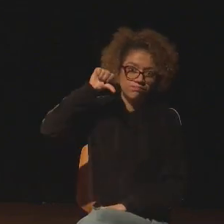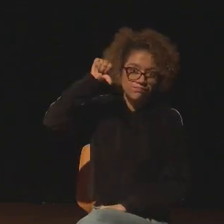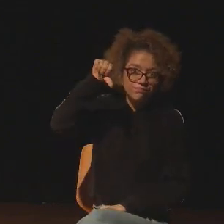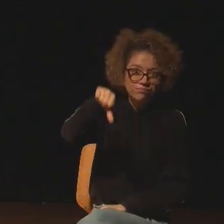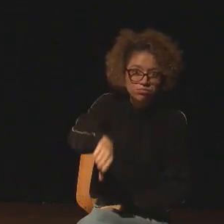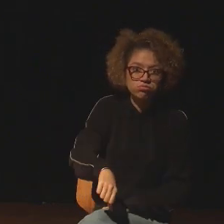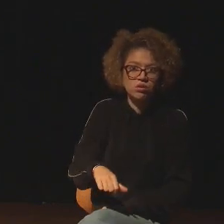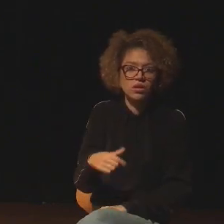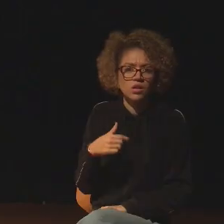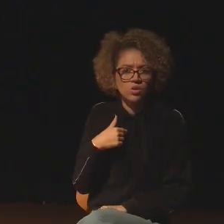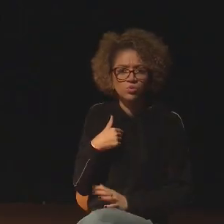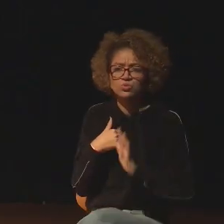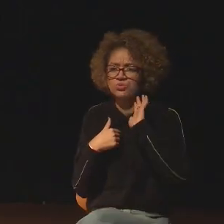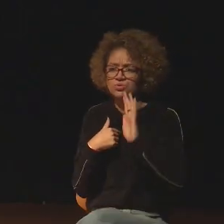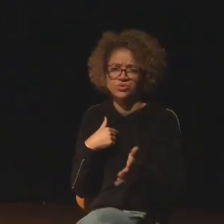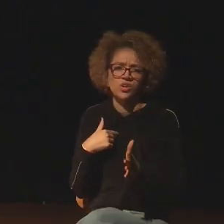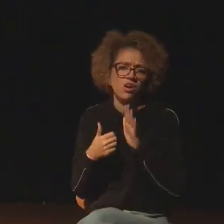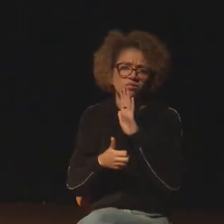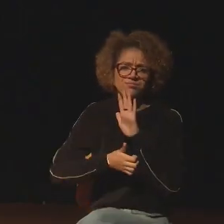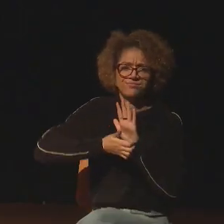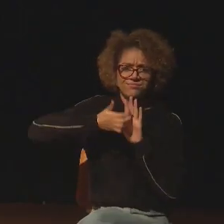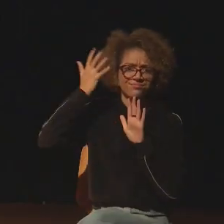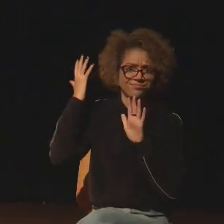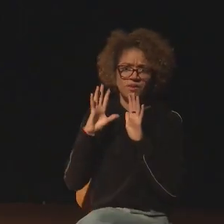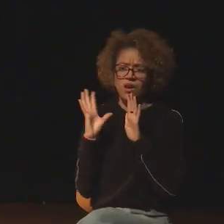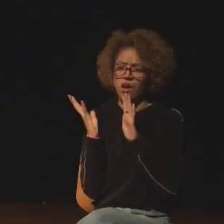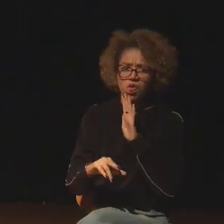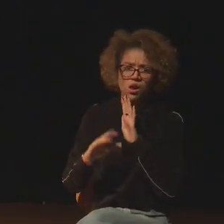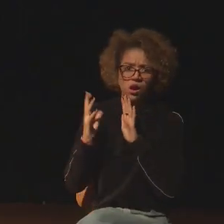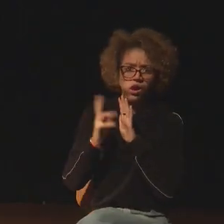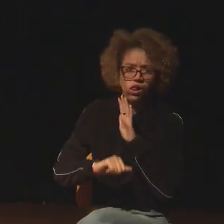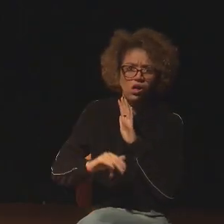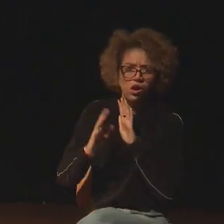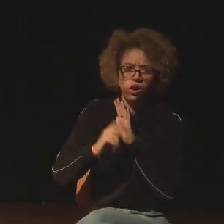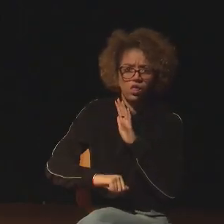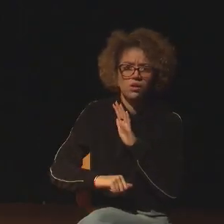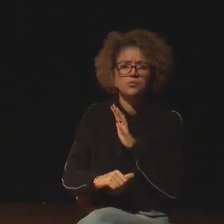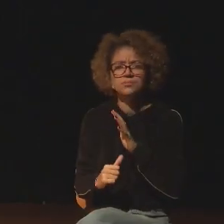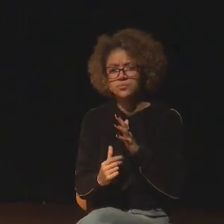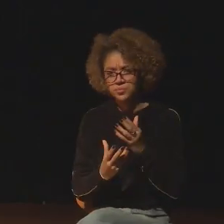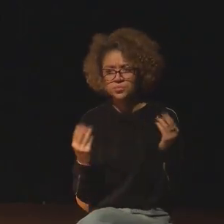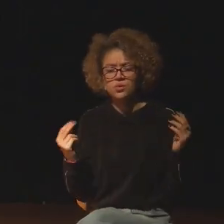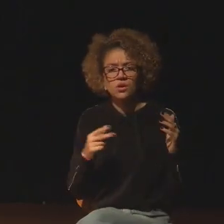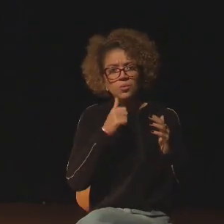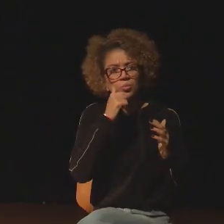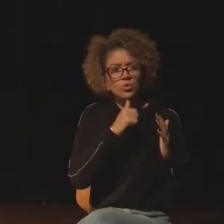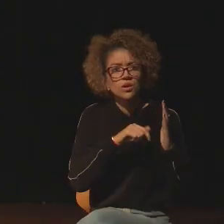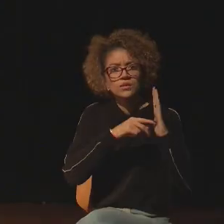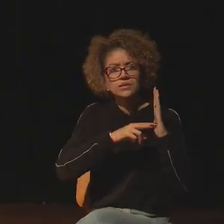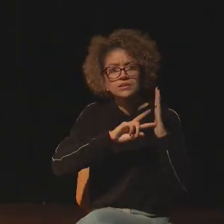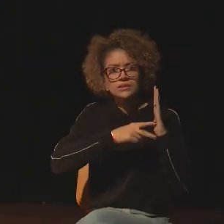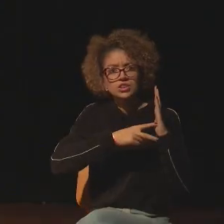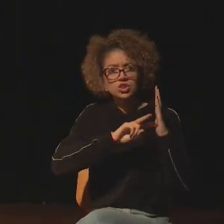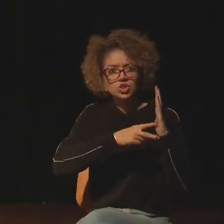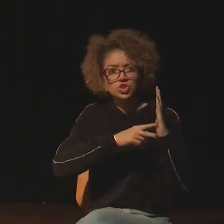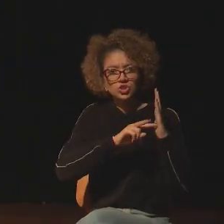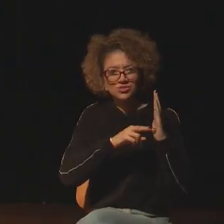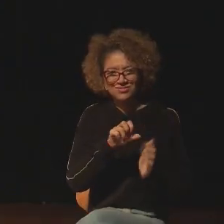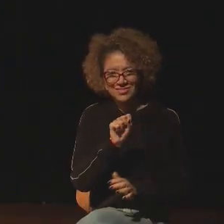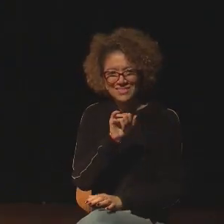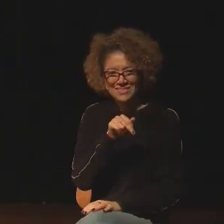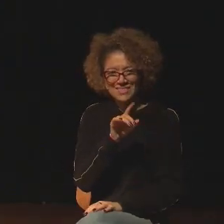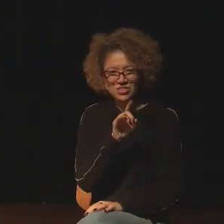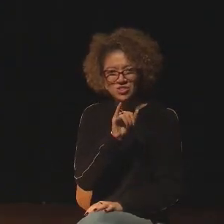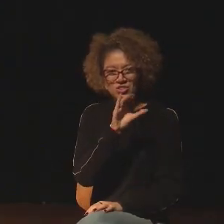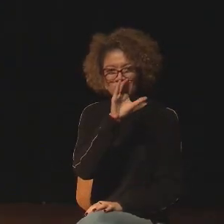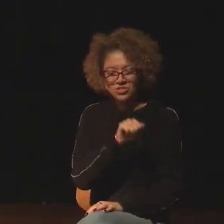fui várias vezes vítima de assaltos e furtos aqui na região. Inclusive, minha síndica já presenciou alguns casos desses. Então, eu